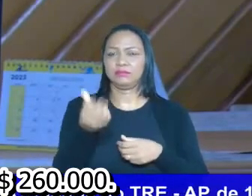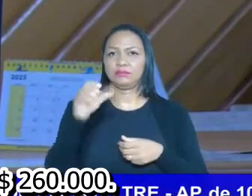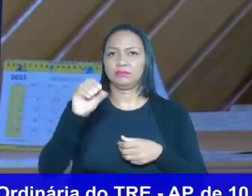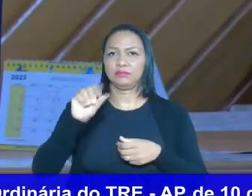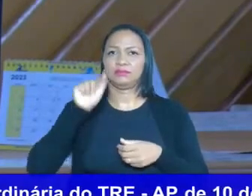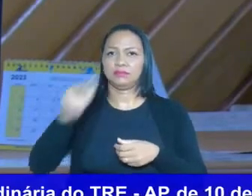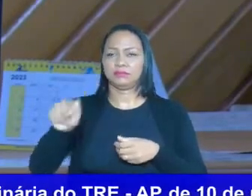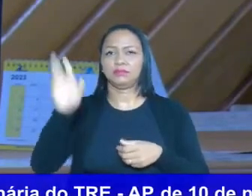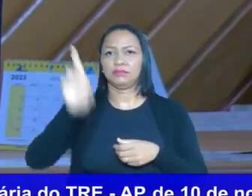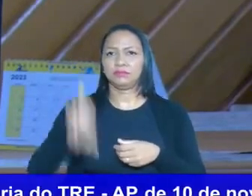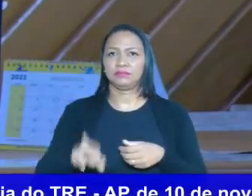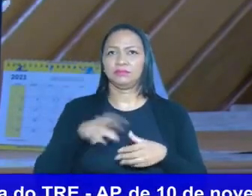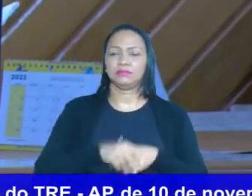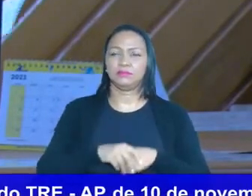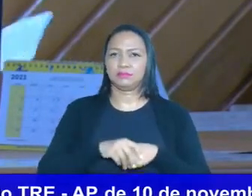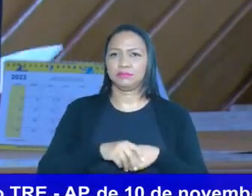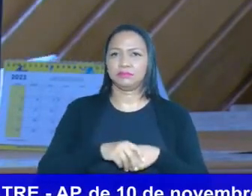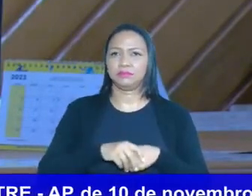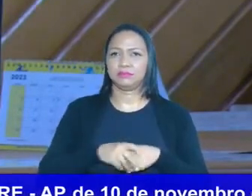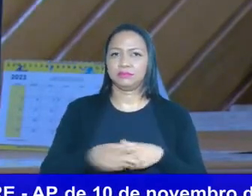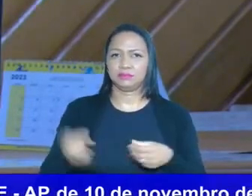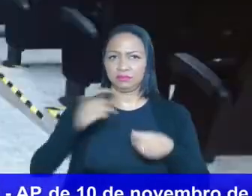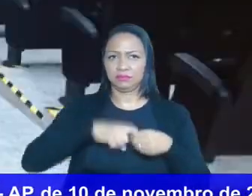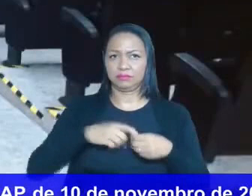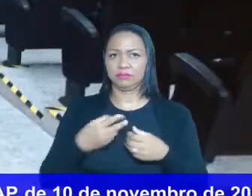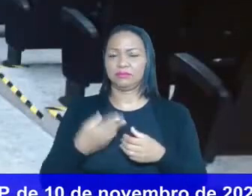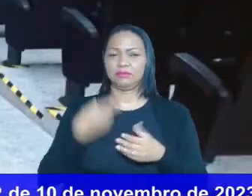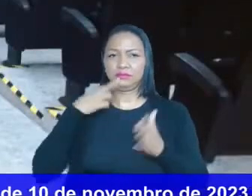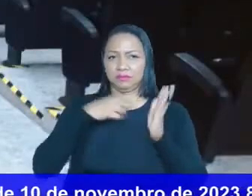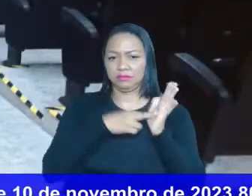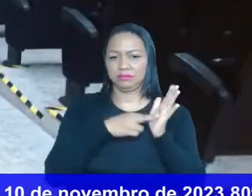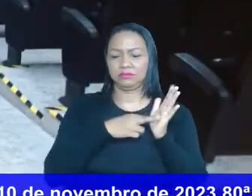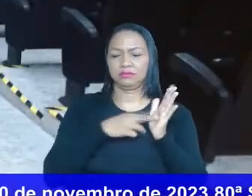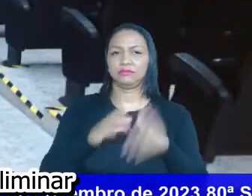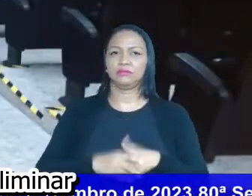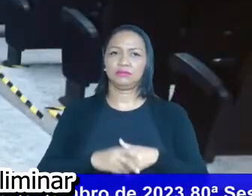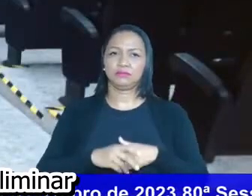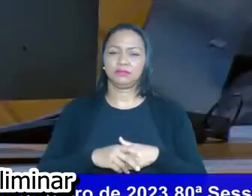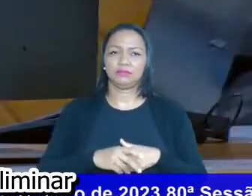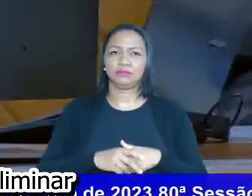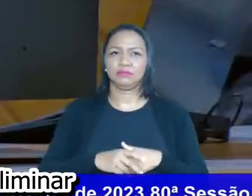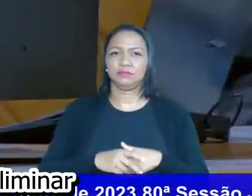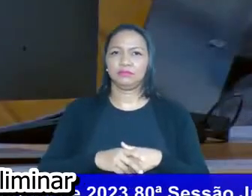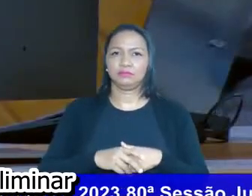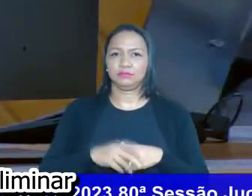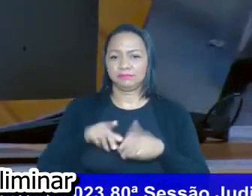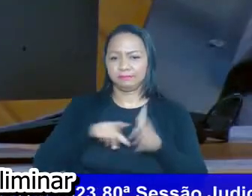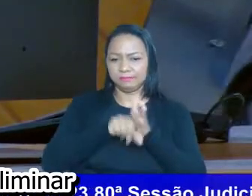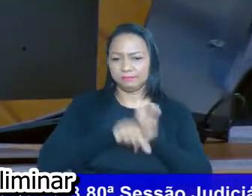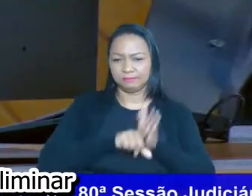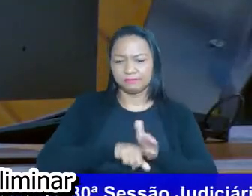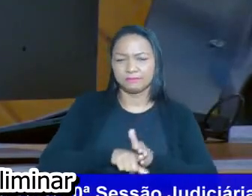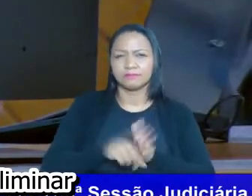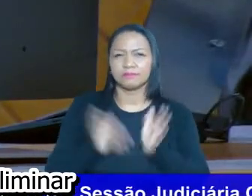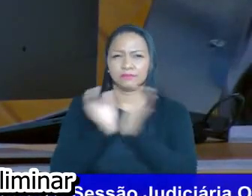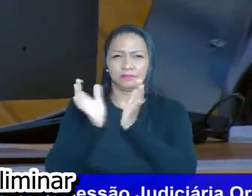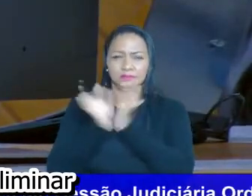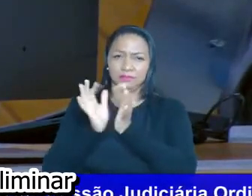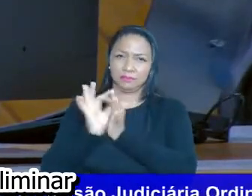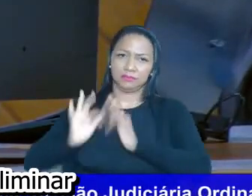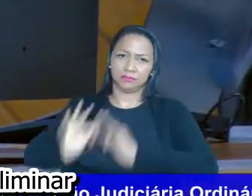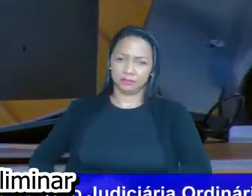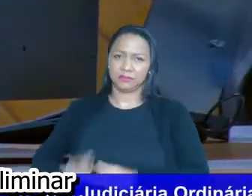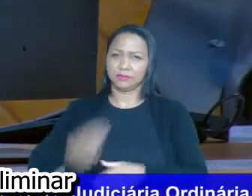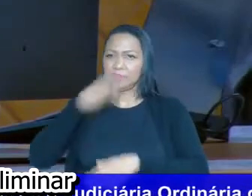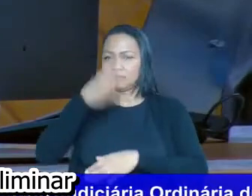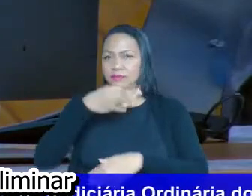mil. Devolvo a palavra à relatora. Bom, Na análise do órgão técnico, o